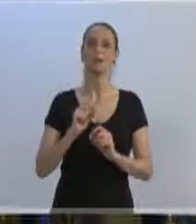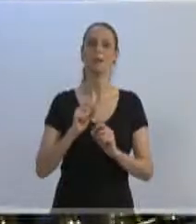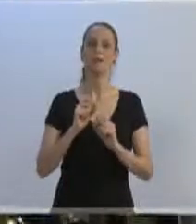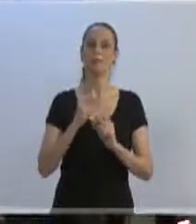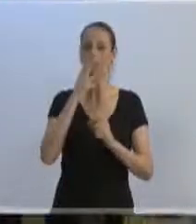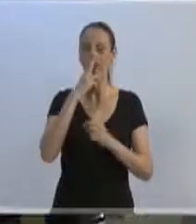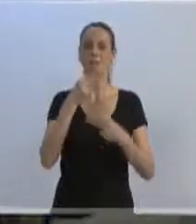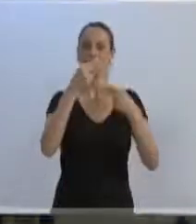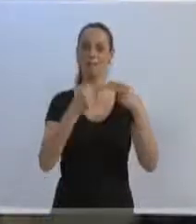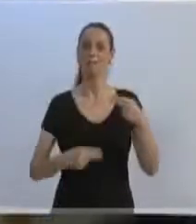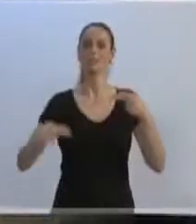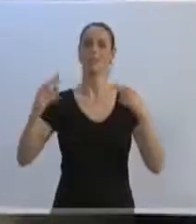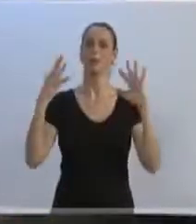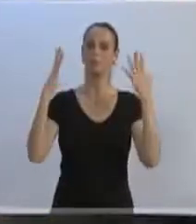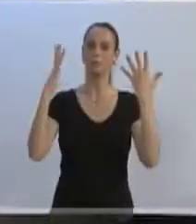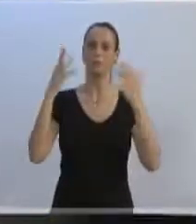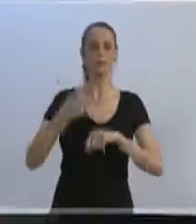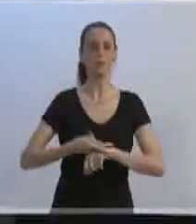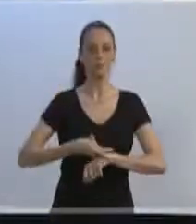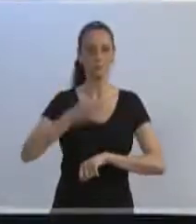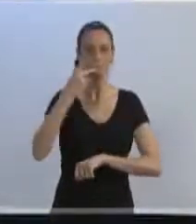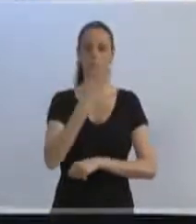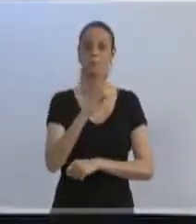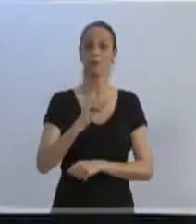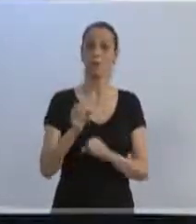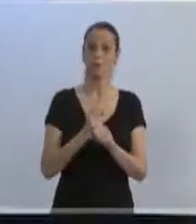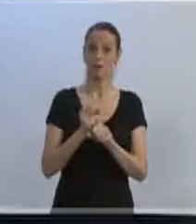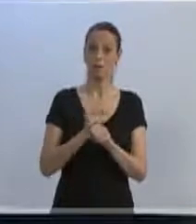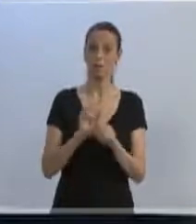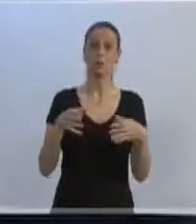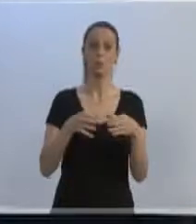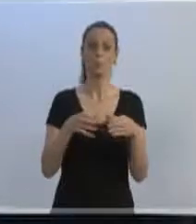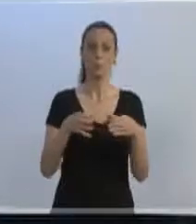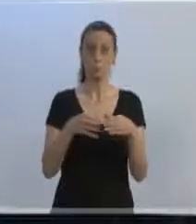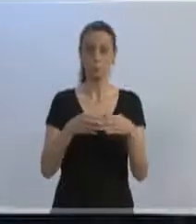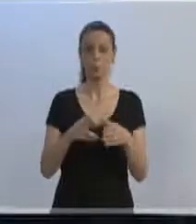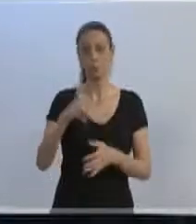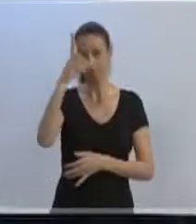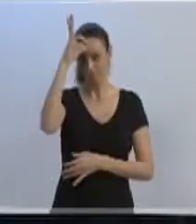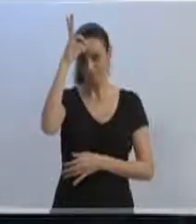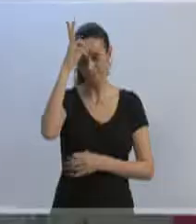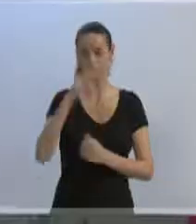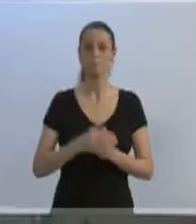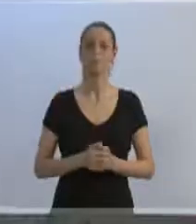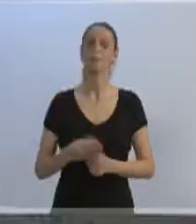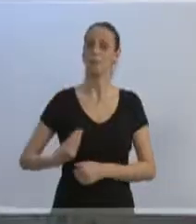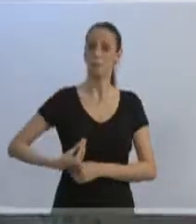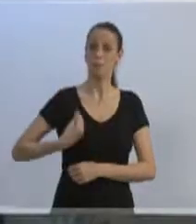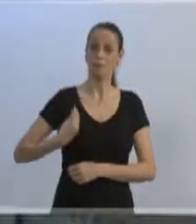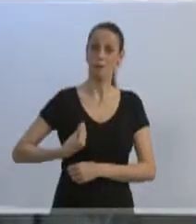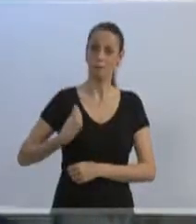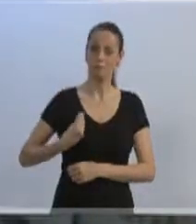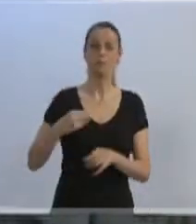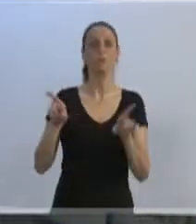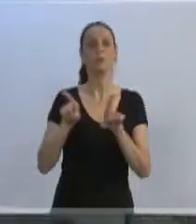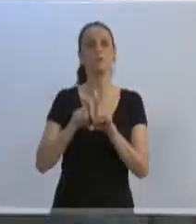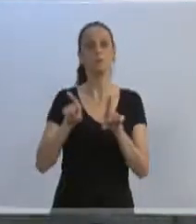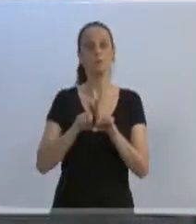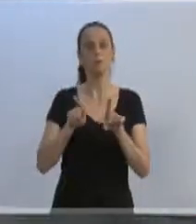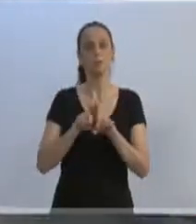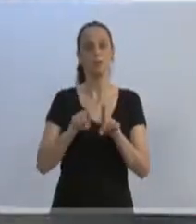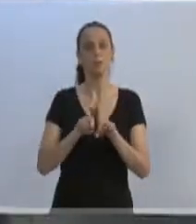comemorações dos 40 anos do grêmio itoupavazinha estava presente também o vereador